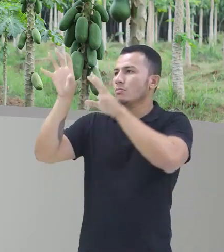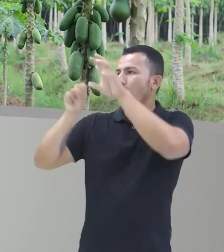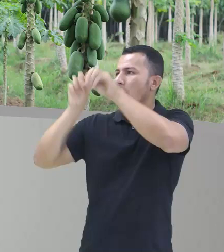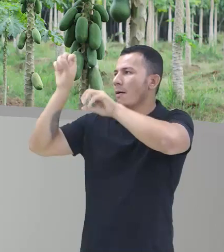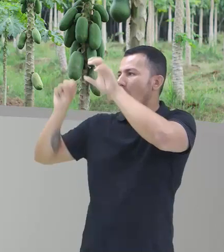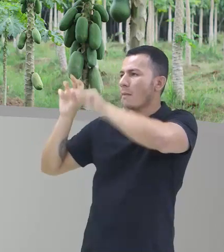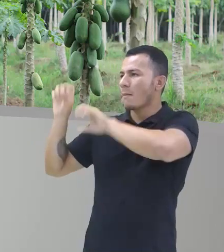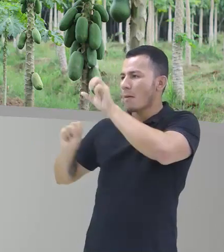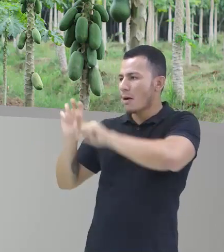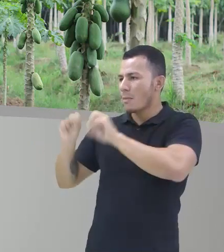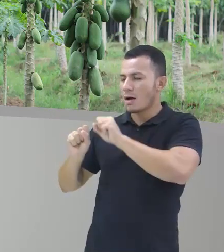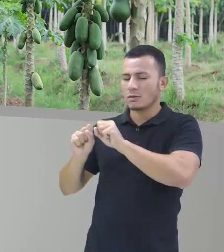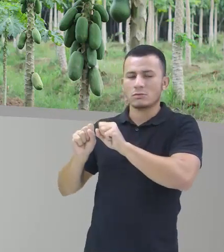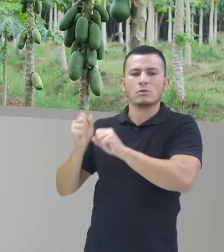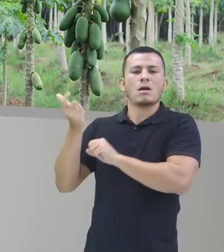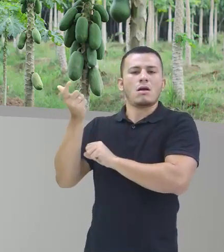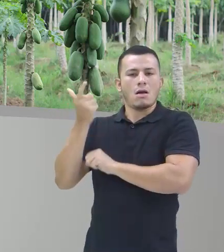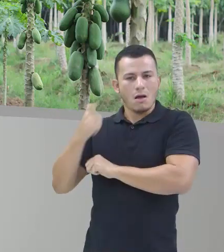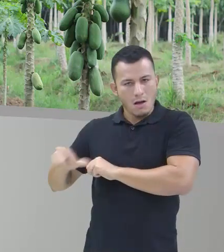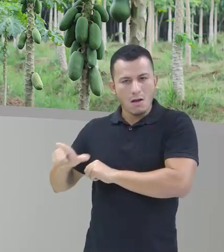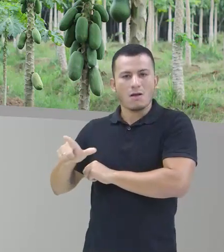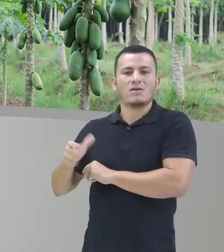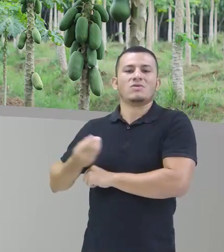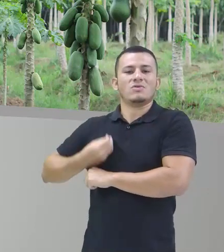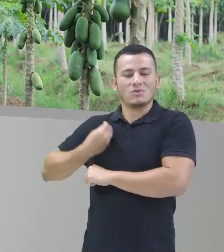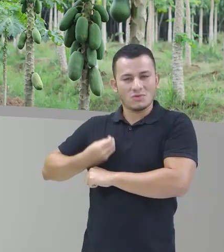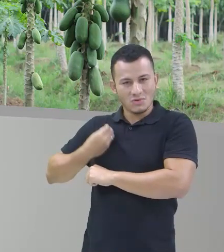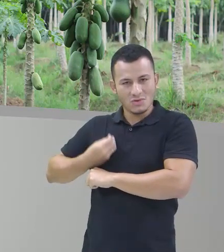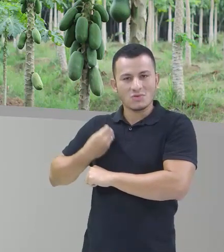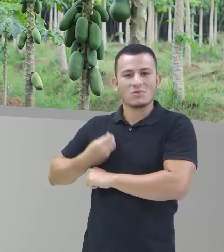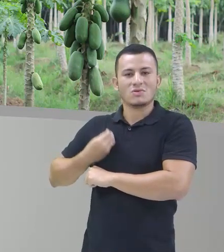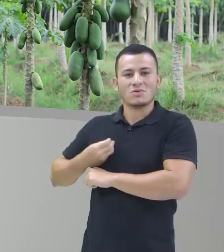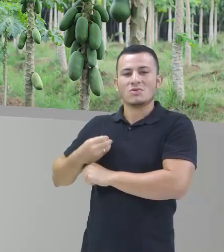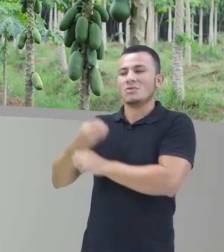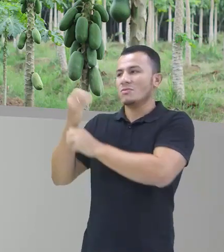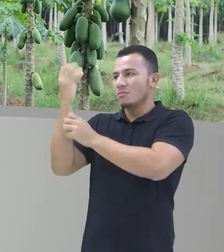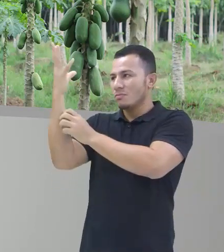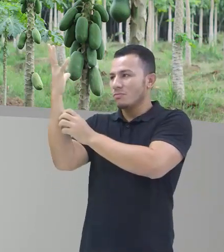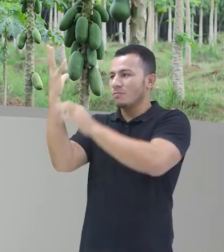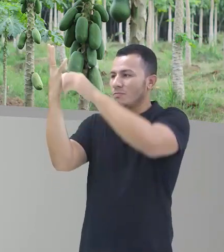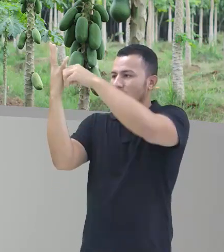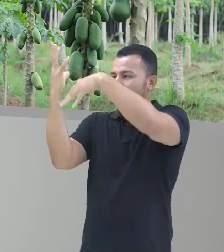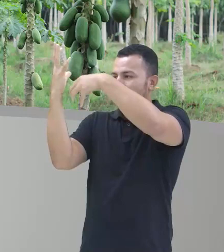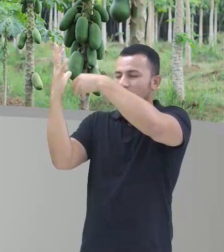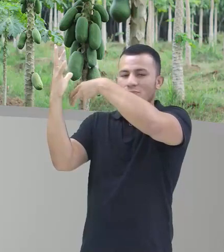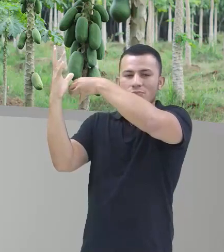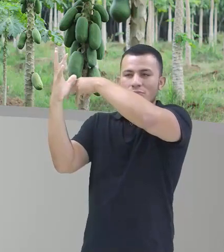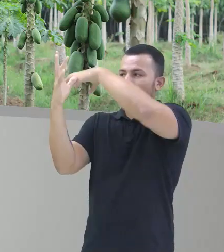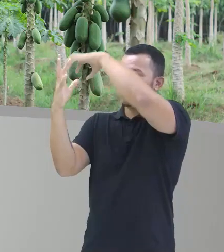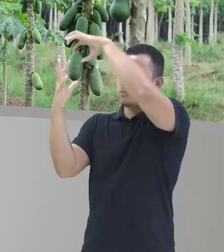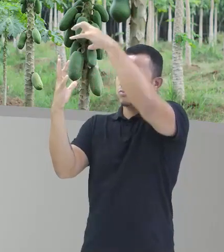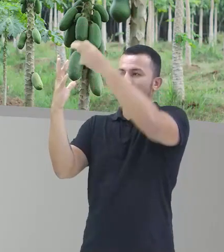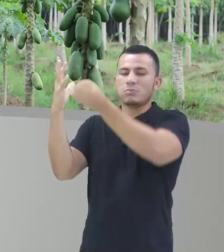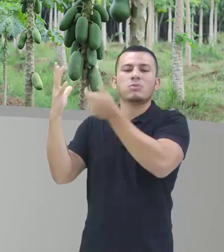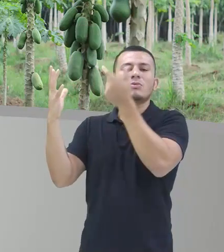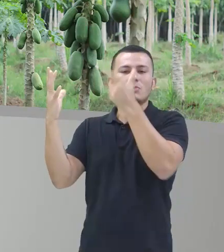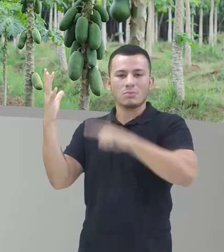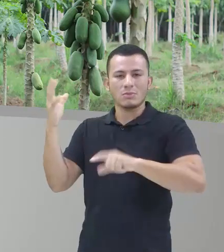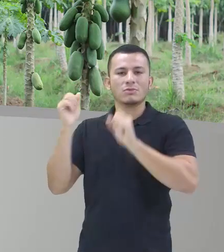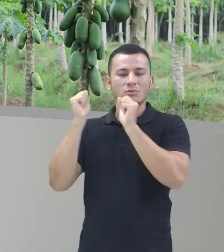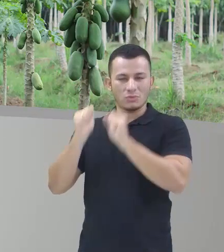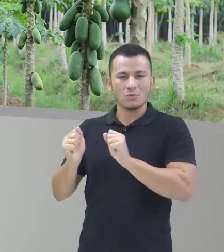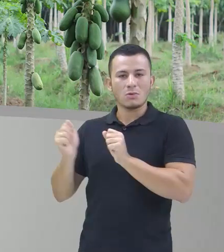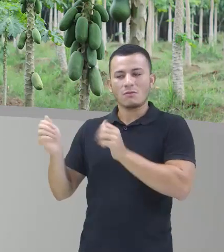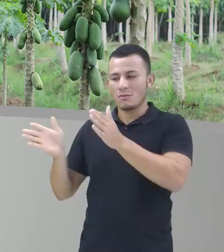a plantação ainda tem vida útil, isto é, pode voltar a produzir em